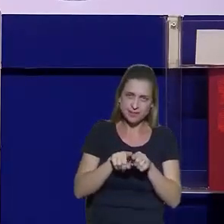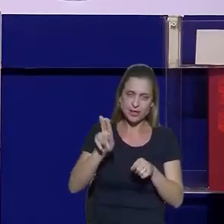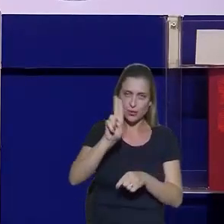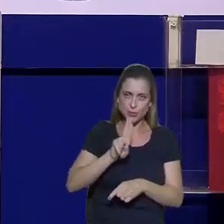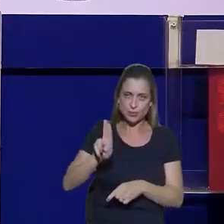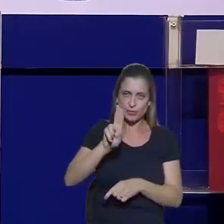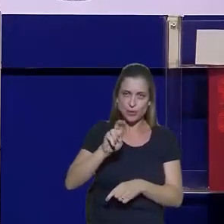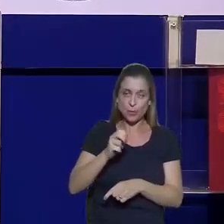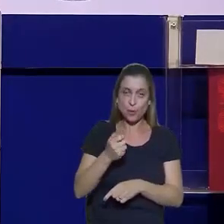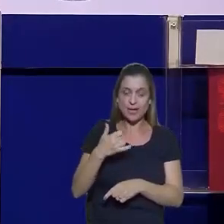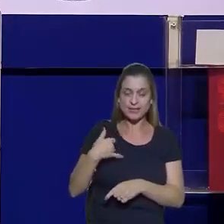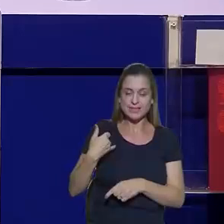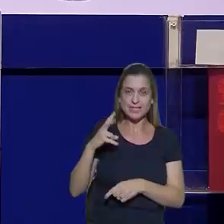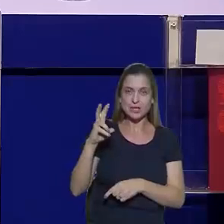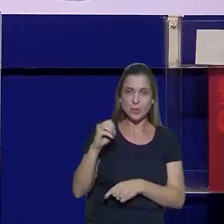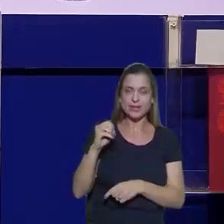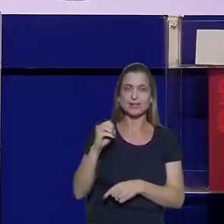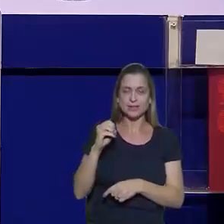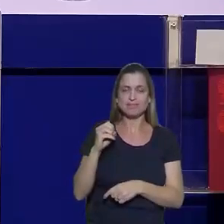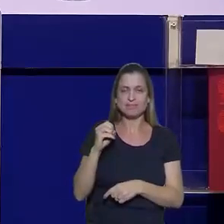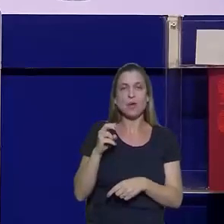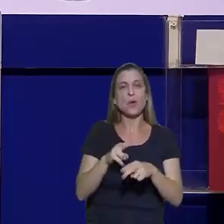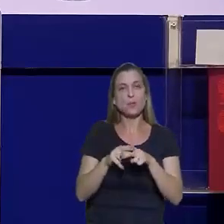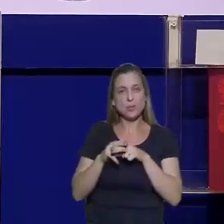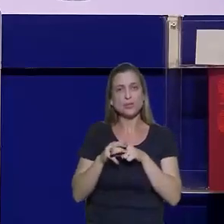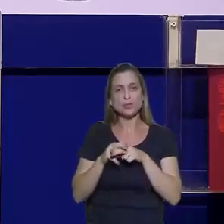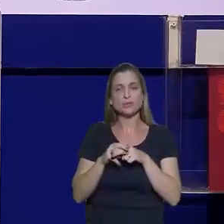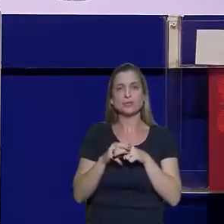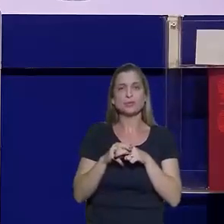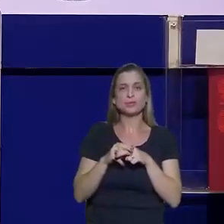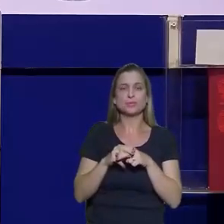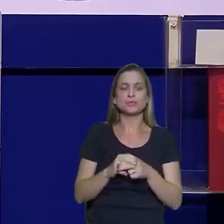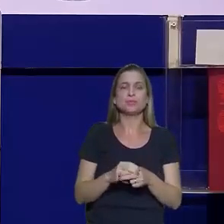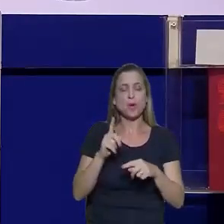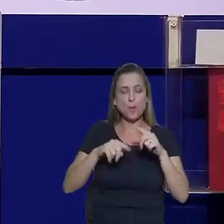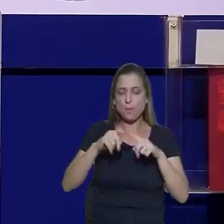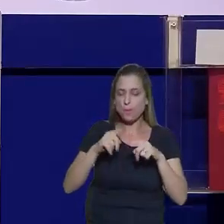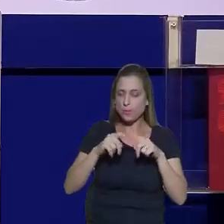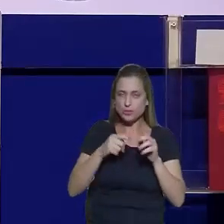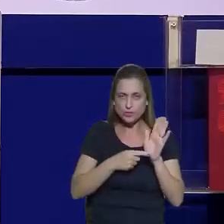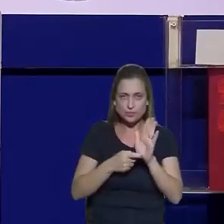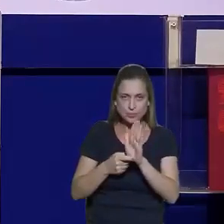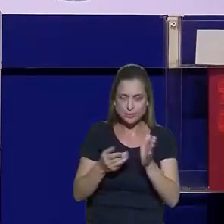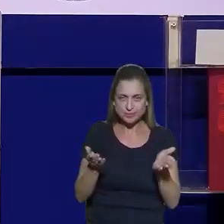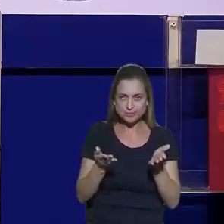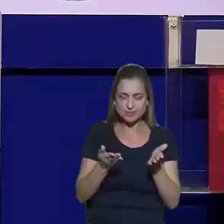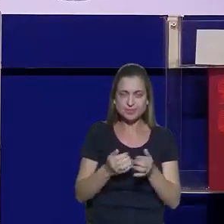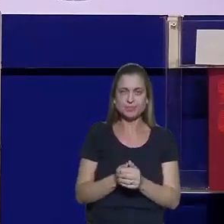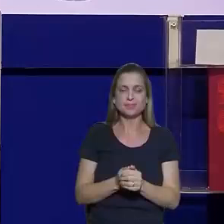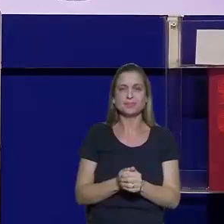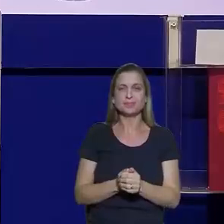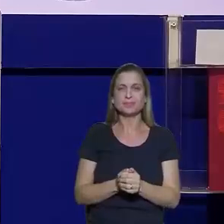50 anos, também por esses motivos que eu acabei de elencar